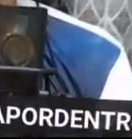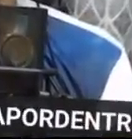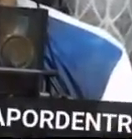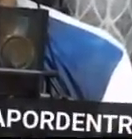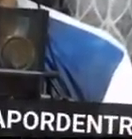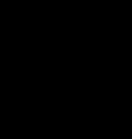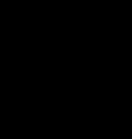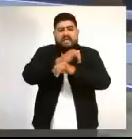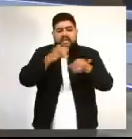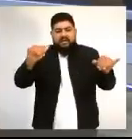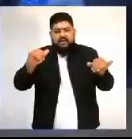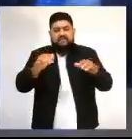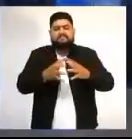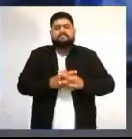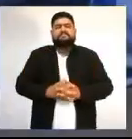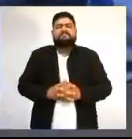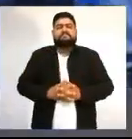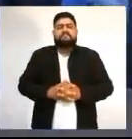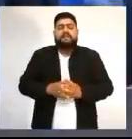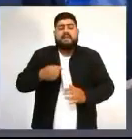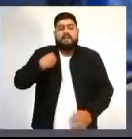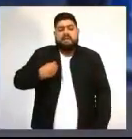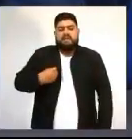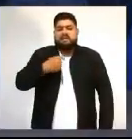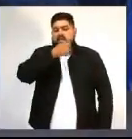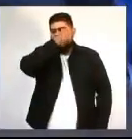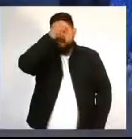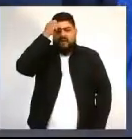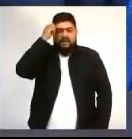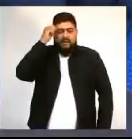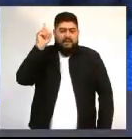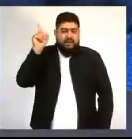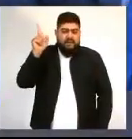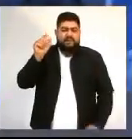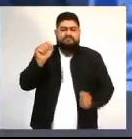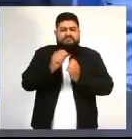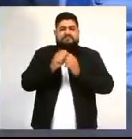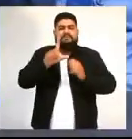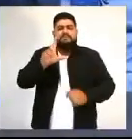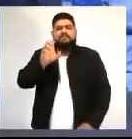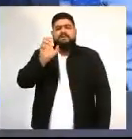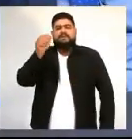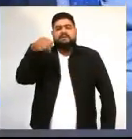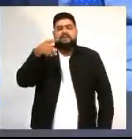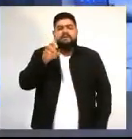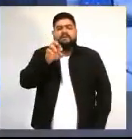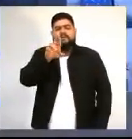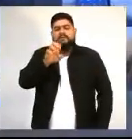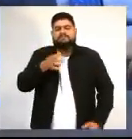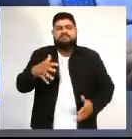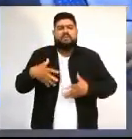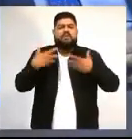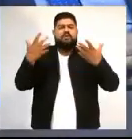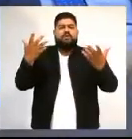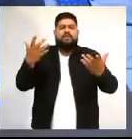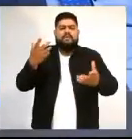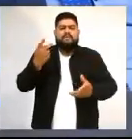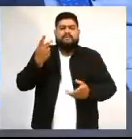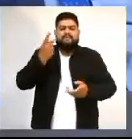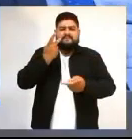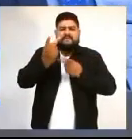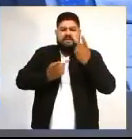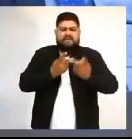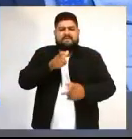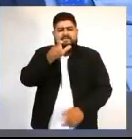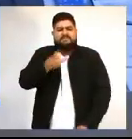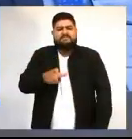Rondônia por Dentro. Que eu estive em Alvorada, juntamente ali com o Leandro, e muito me surpreende as palavras aqui do deputado